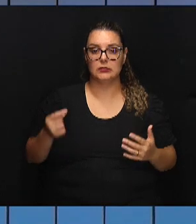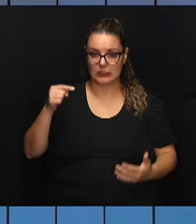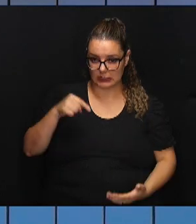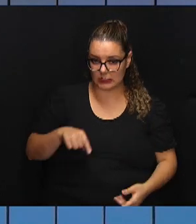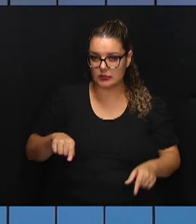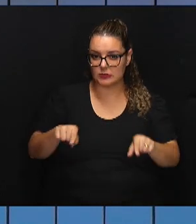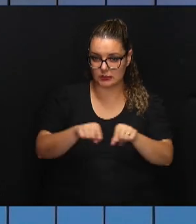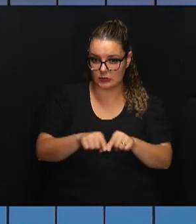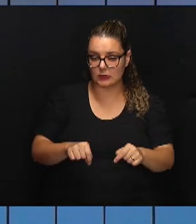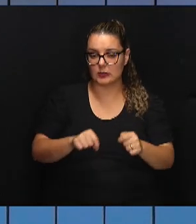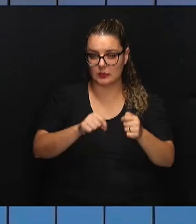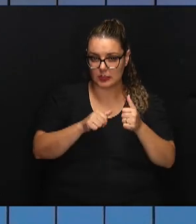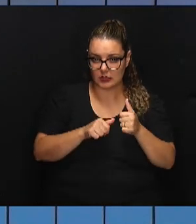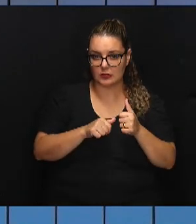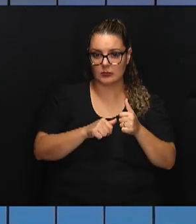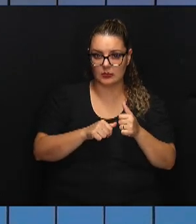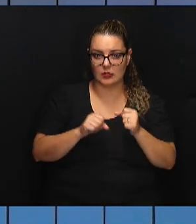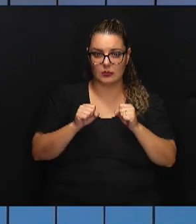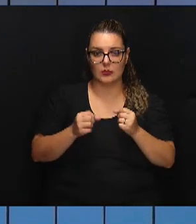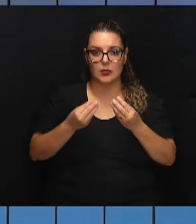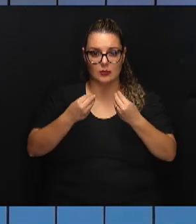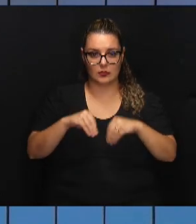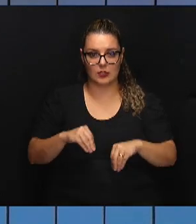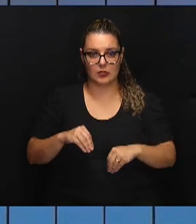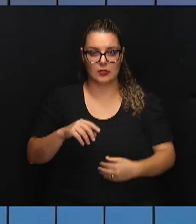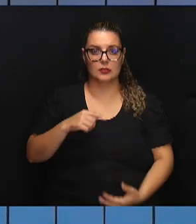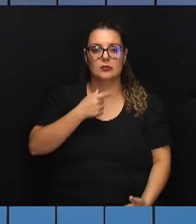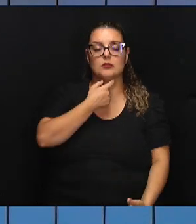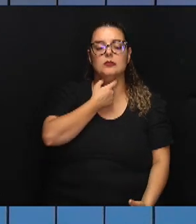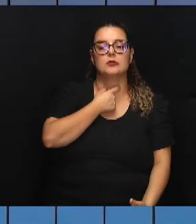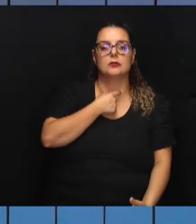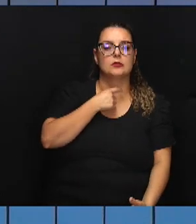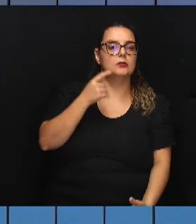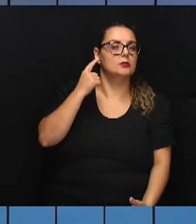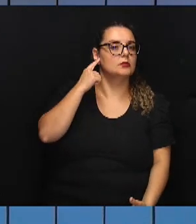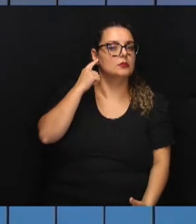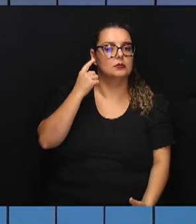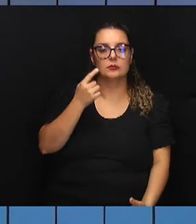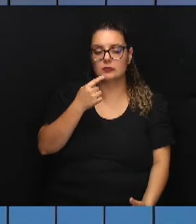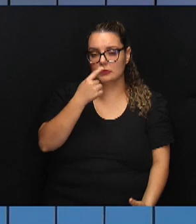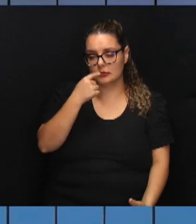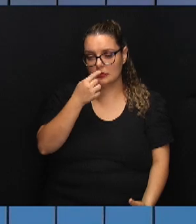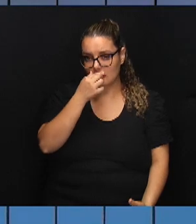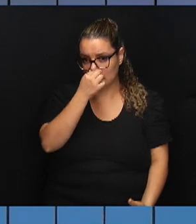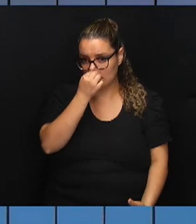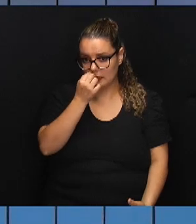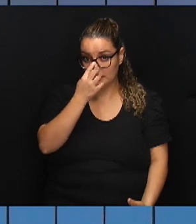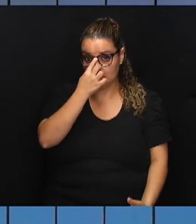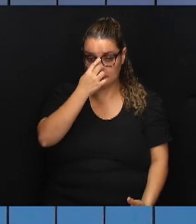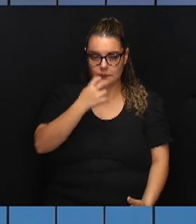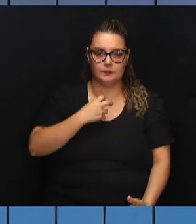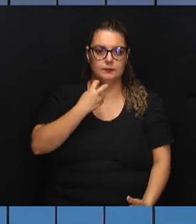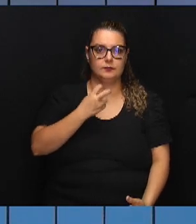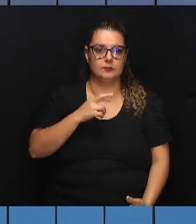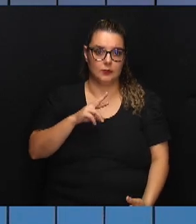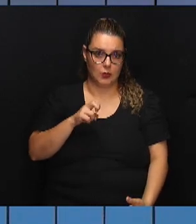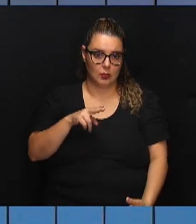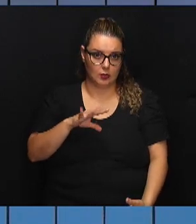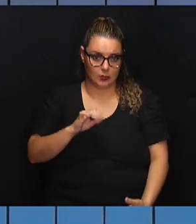também favorece, pode prejudicar a nossa garganta ou deixar a gente com a voz um pouco mais rouca?